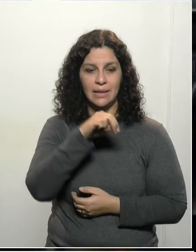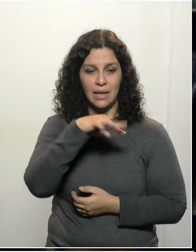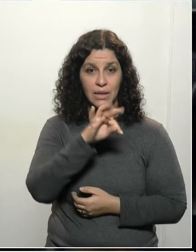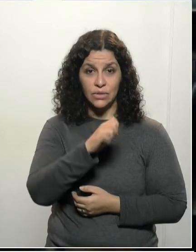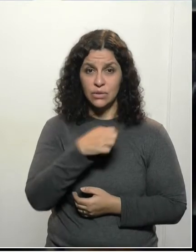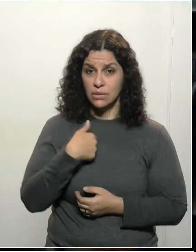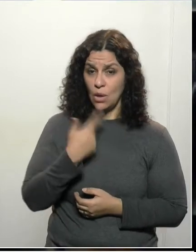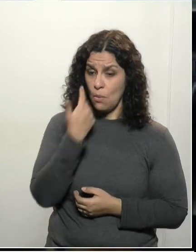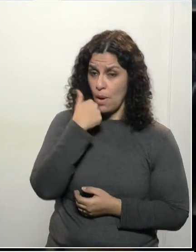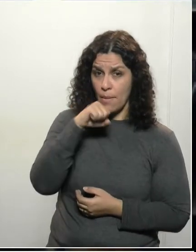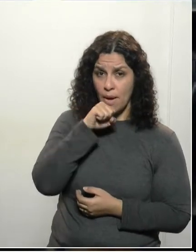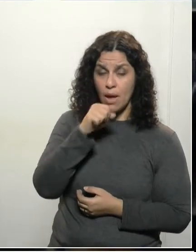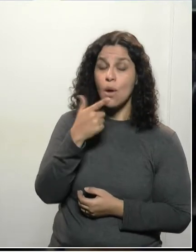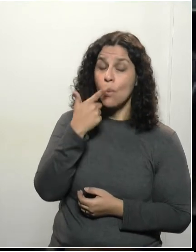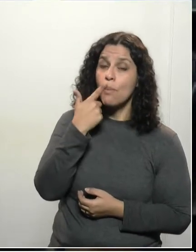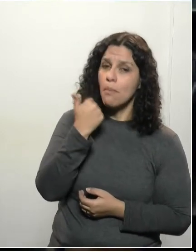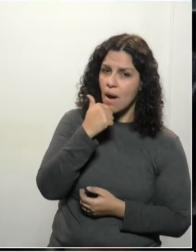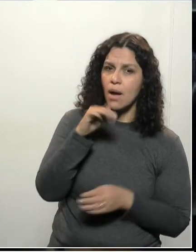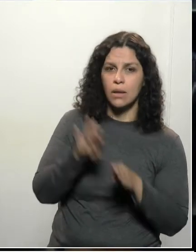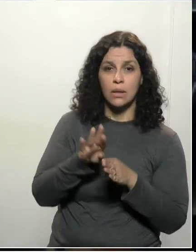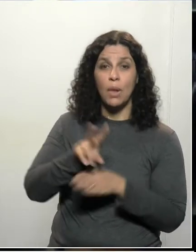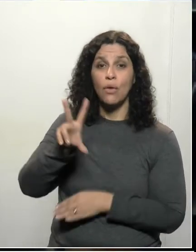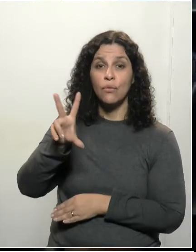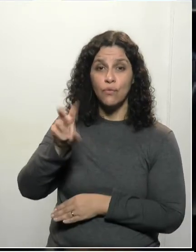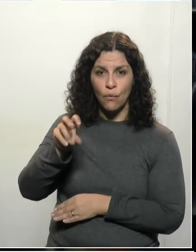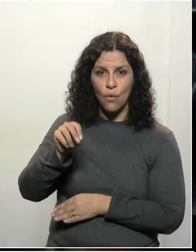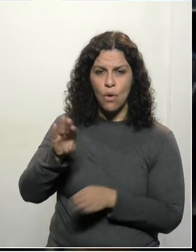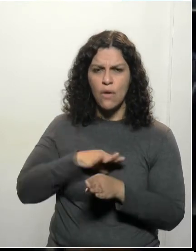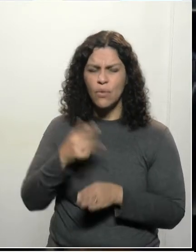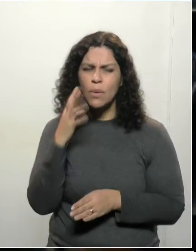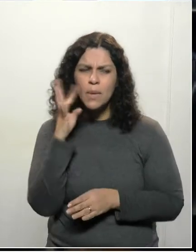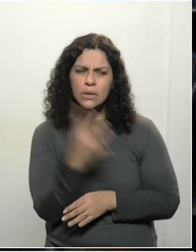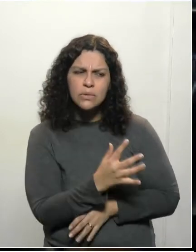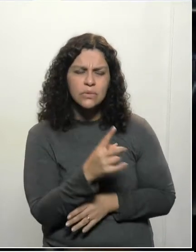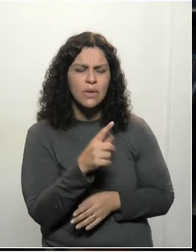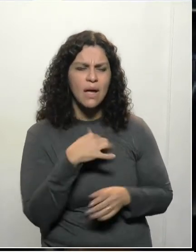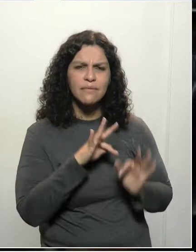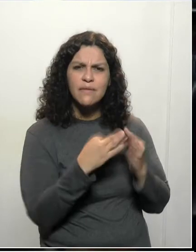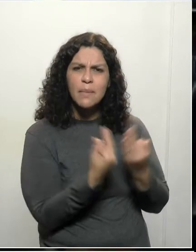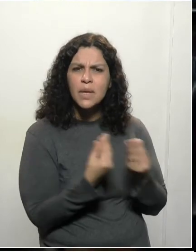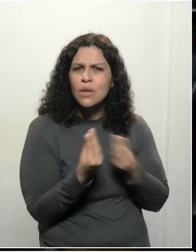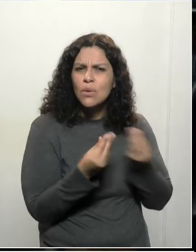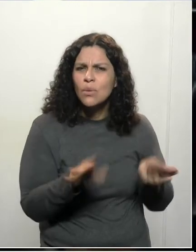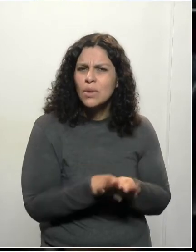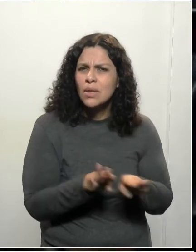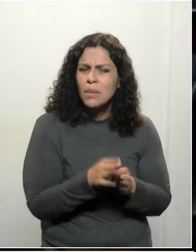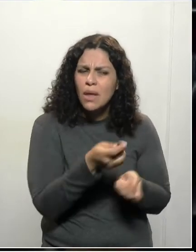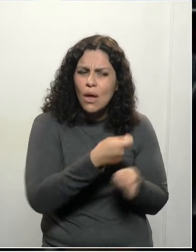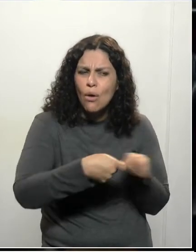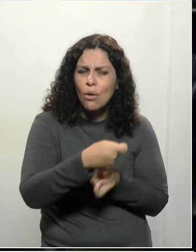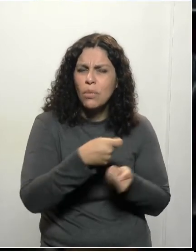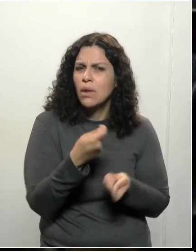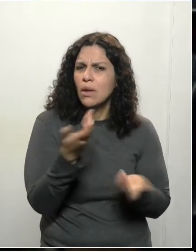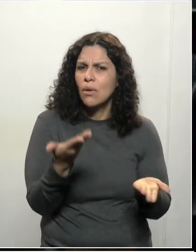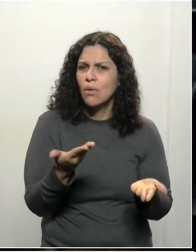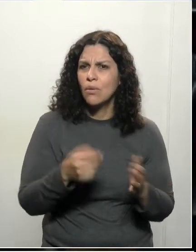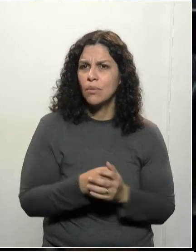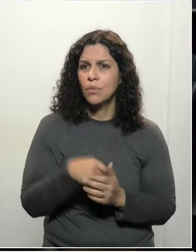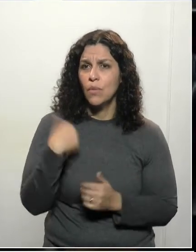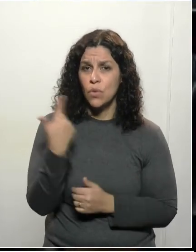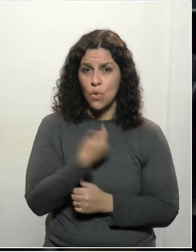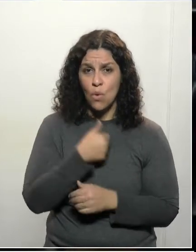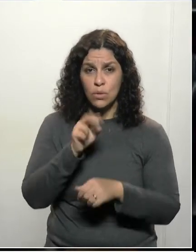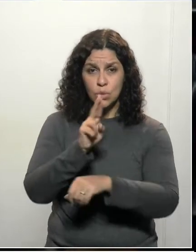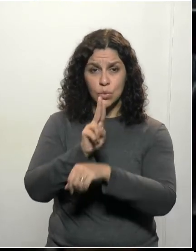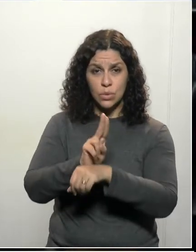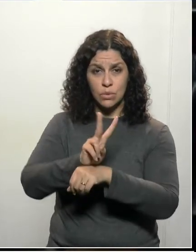avô, e fico imaginando o desespero da família com a questão econômica, né? Nós, que em União da